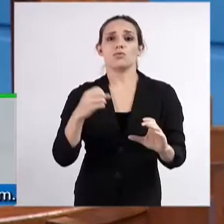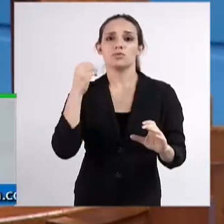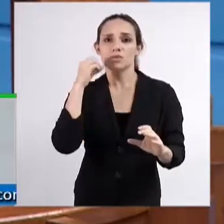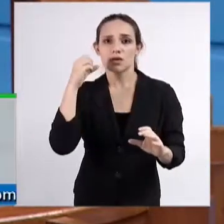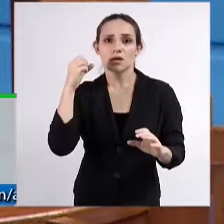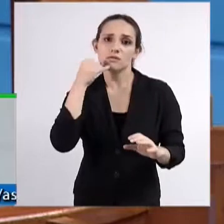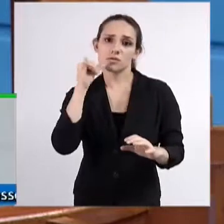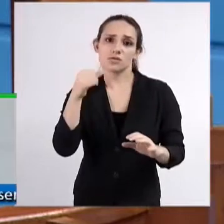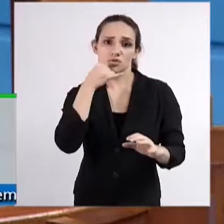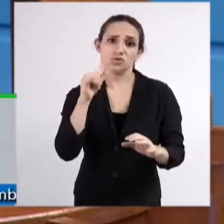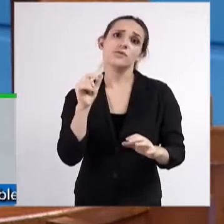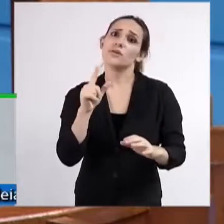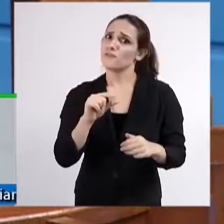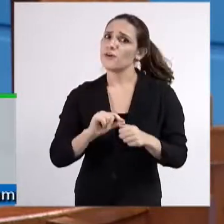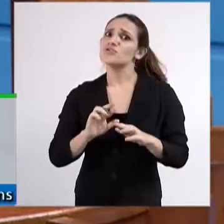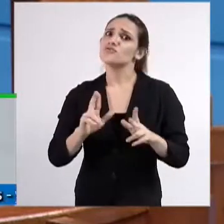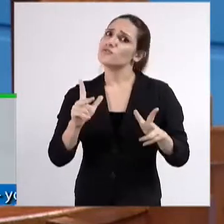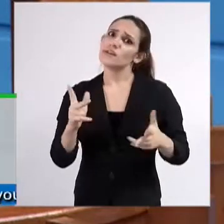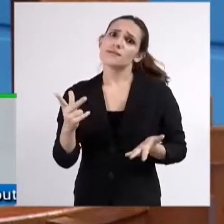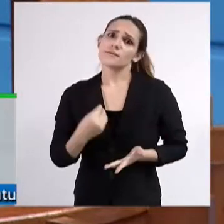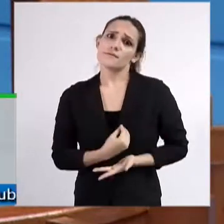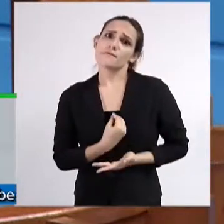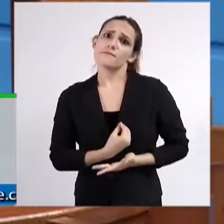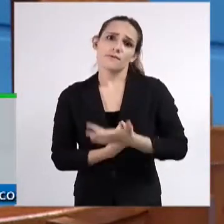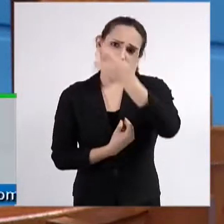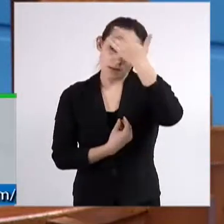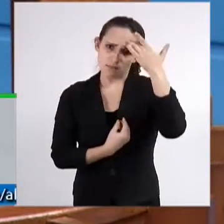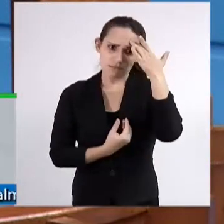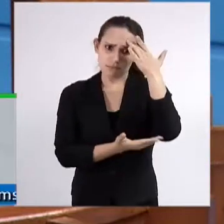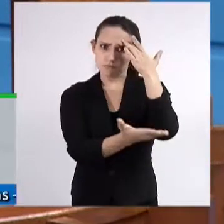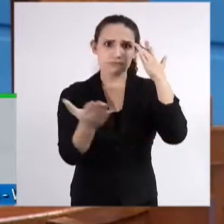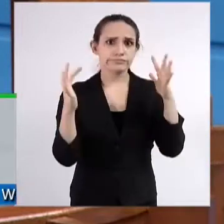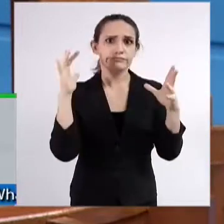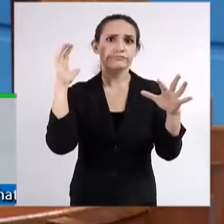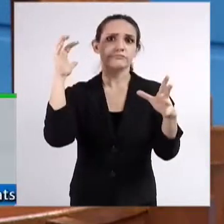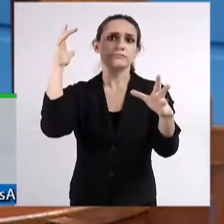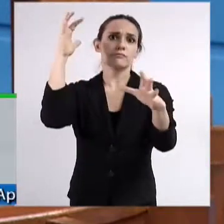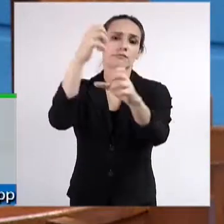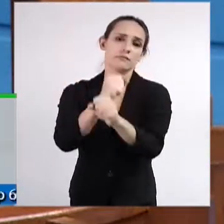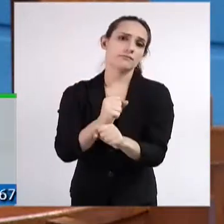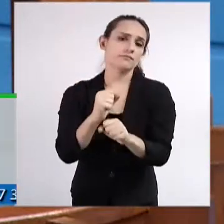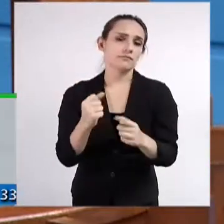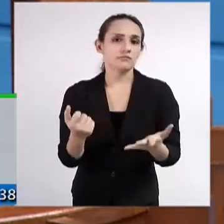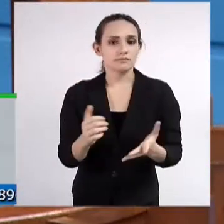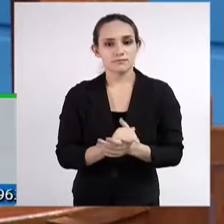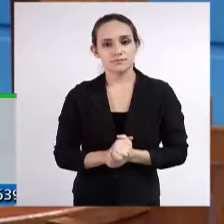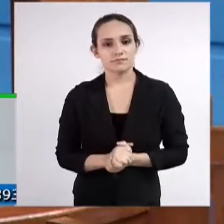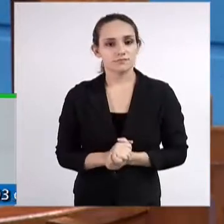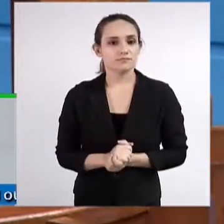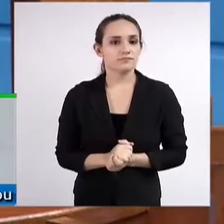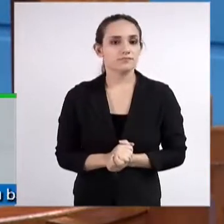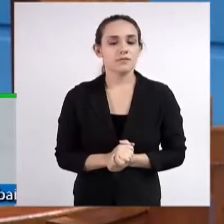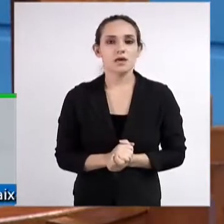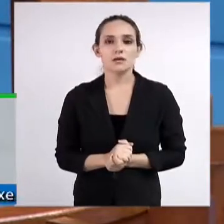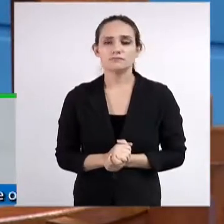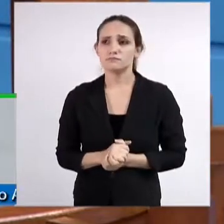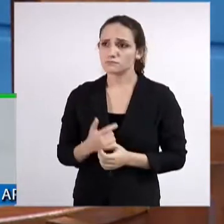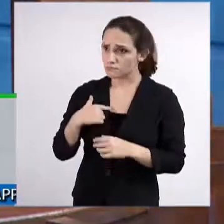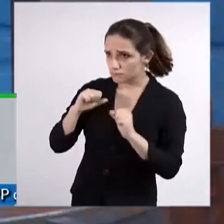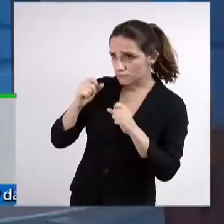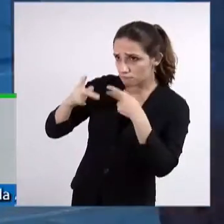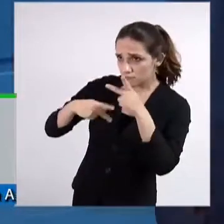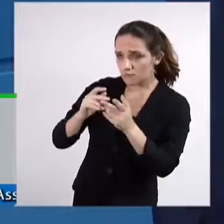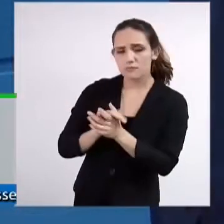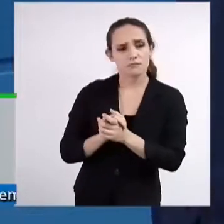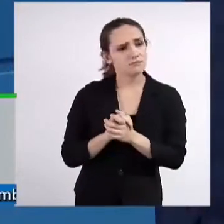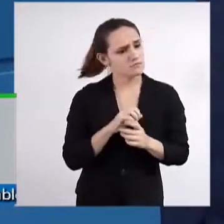toda a diferença no cômputo geral das despesas da casa de uma família. Permita-me uma parte, por favor. Pois não, deputado. Parabéns